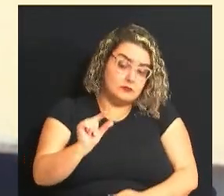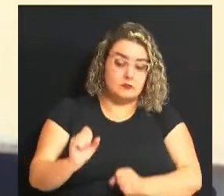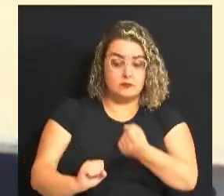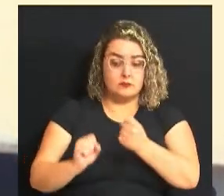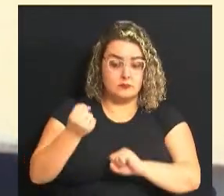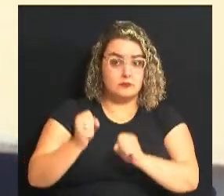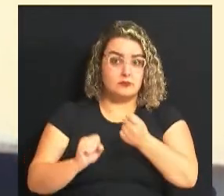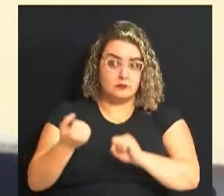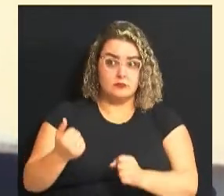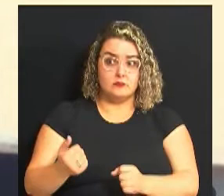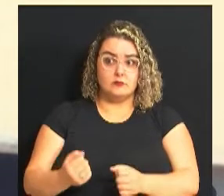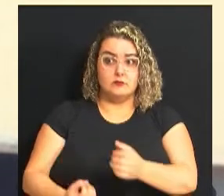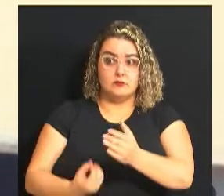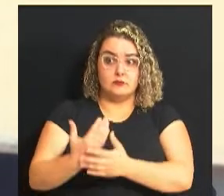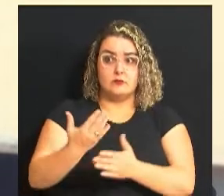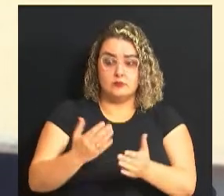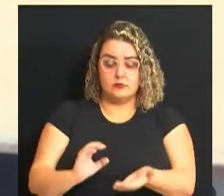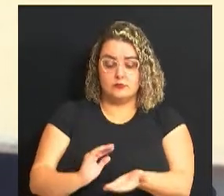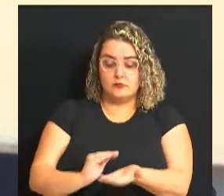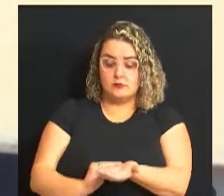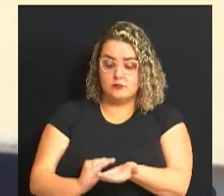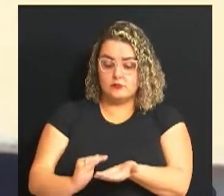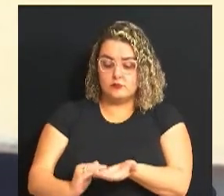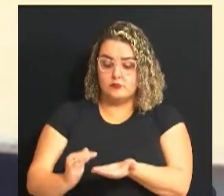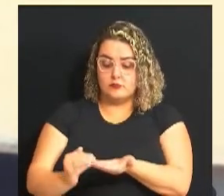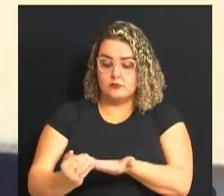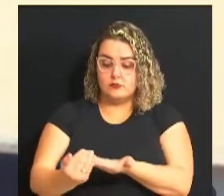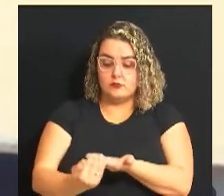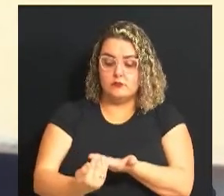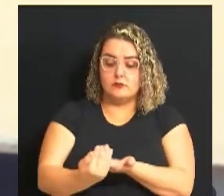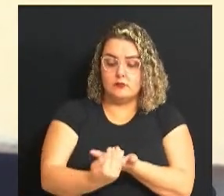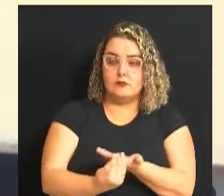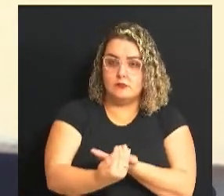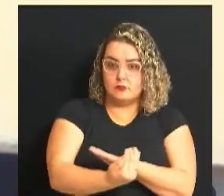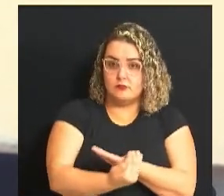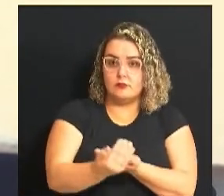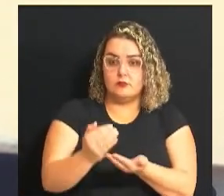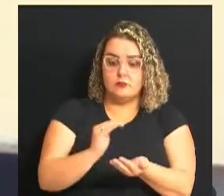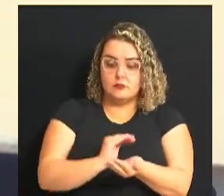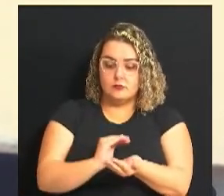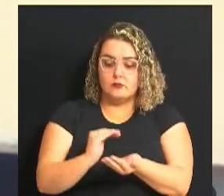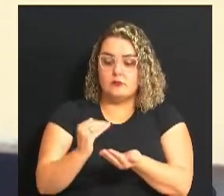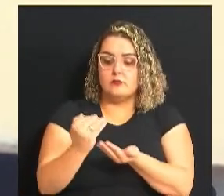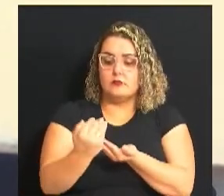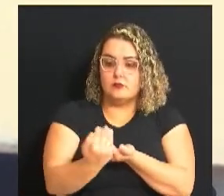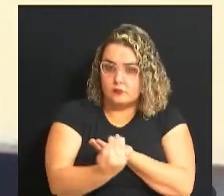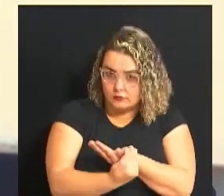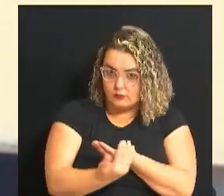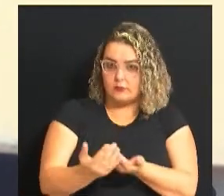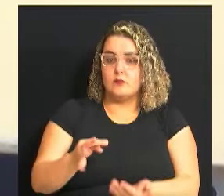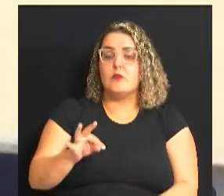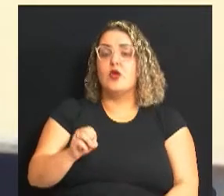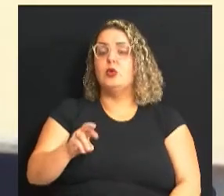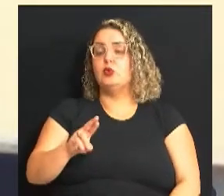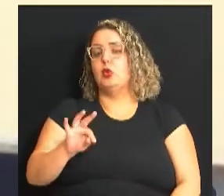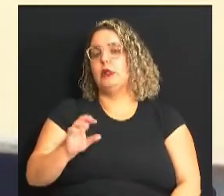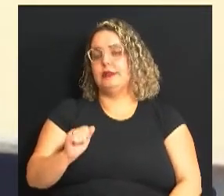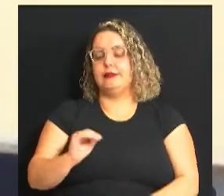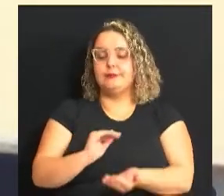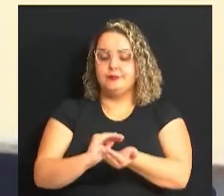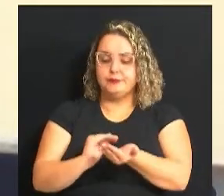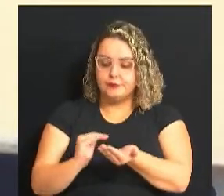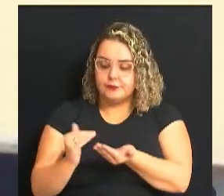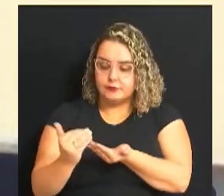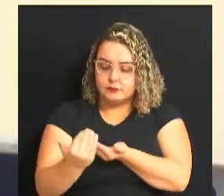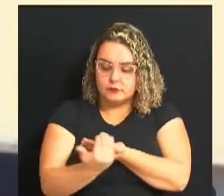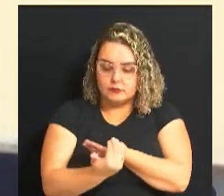a intenção, é, se ela aderir, é regularizar também. Muitas vezes, se não está lá no CNPJ,